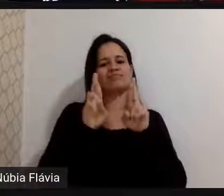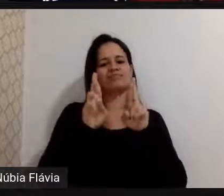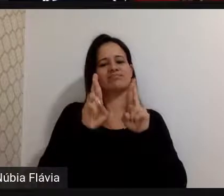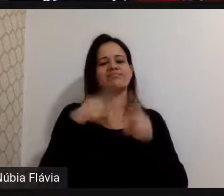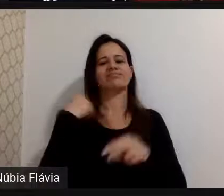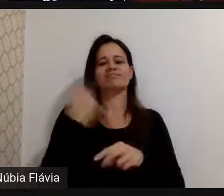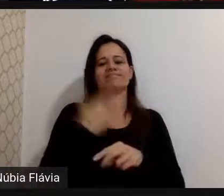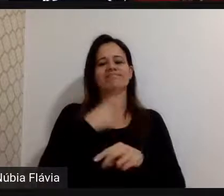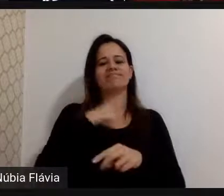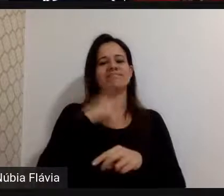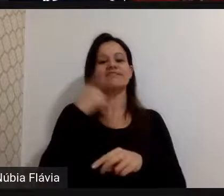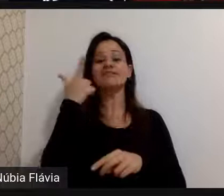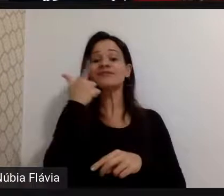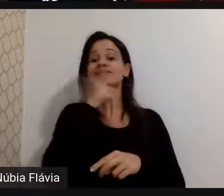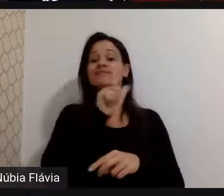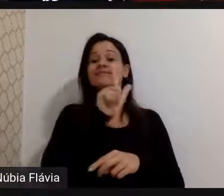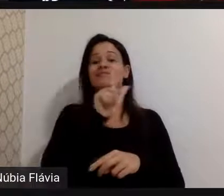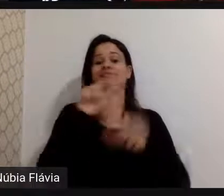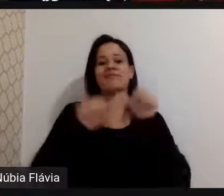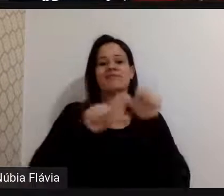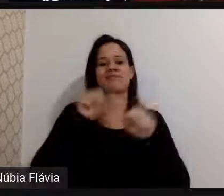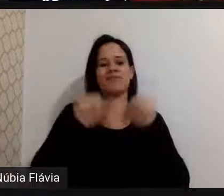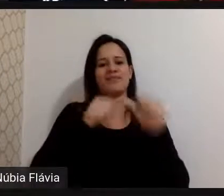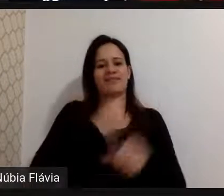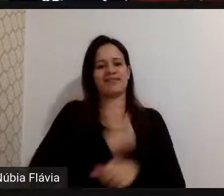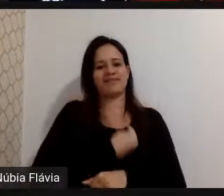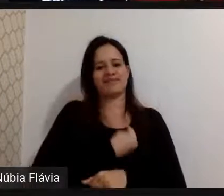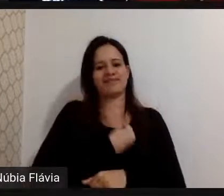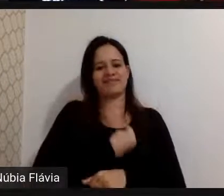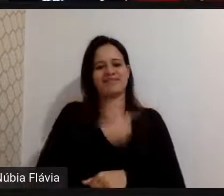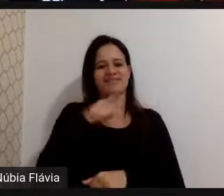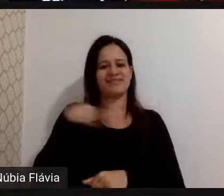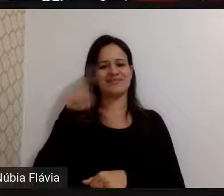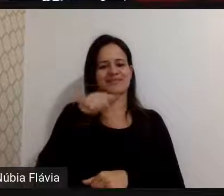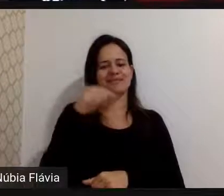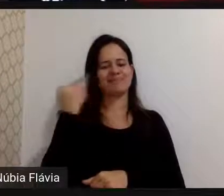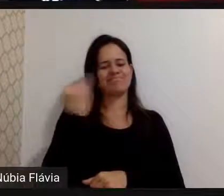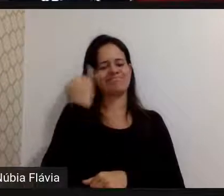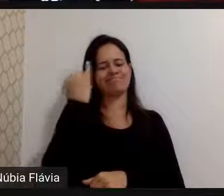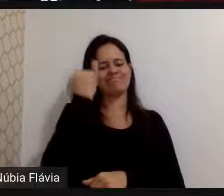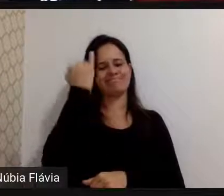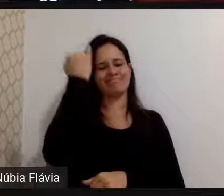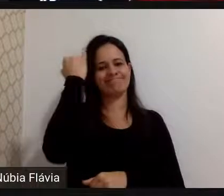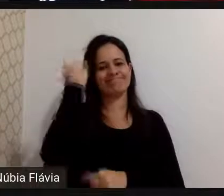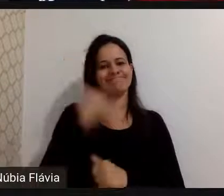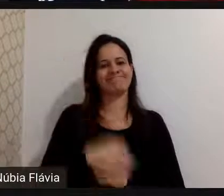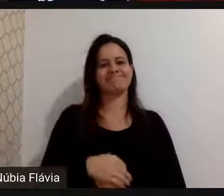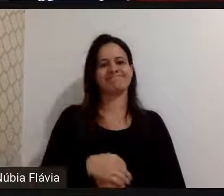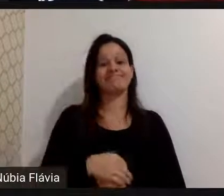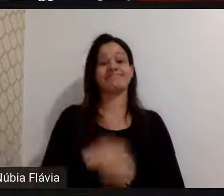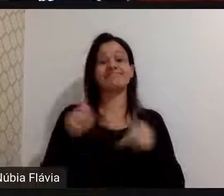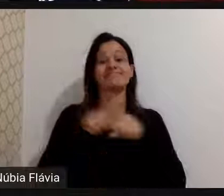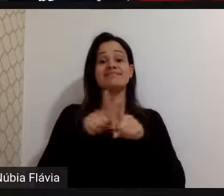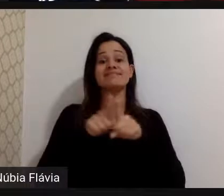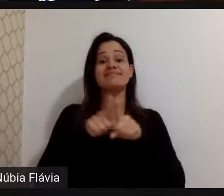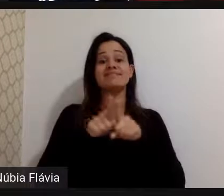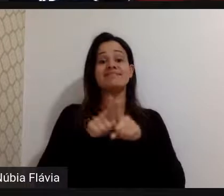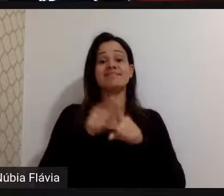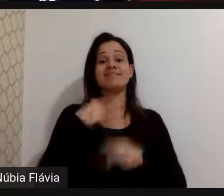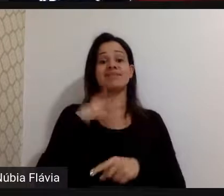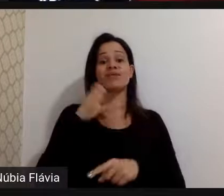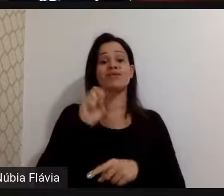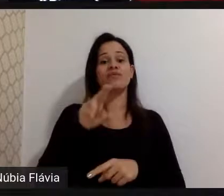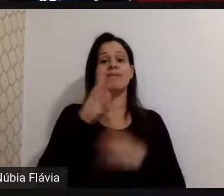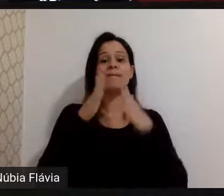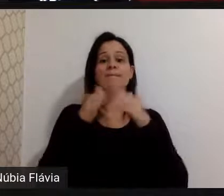tenha conseguido aí mudar, virar alguma chavinha de vocês. Isso é muito importante. Ah, Ju, eu vou deixar